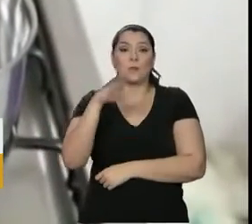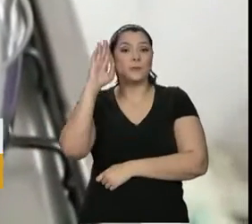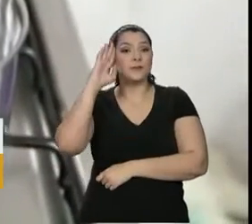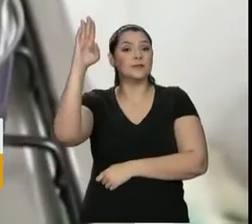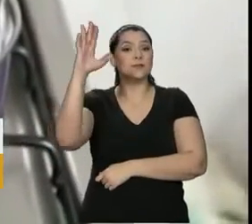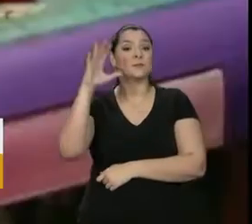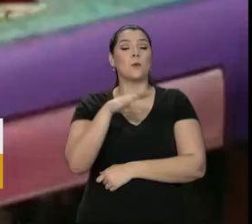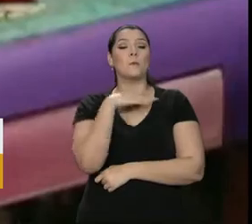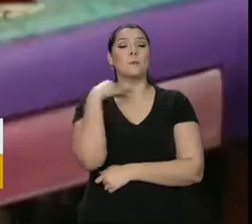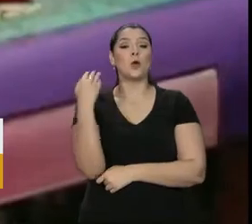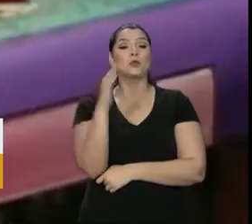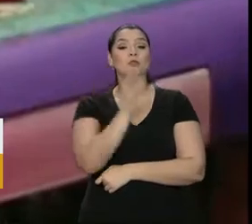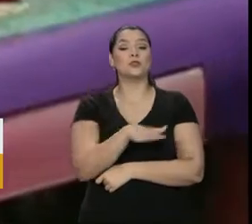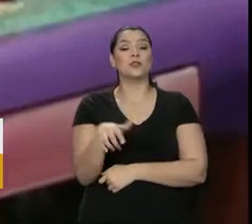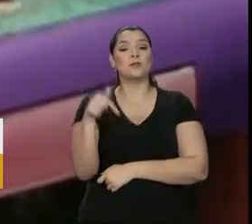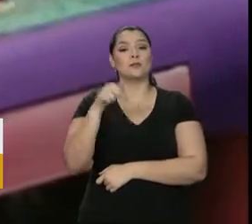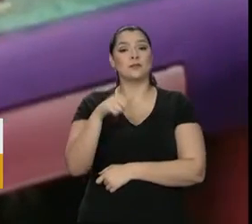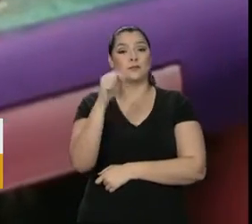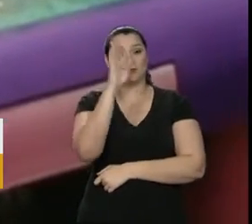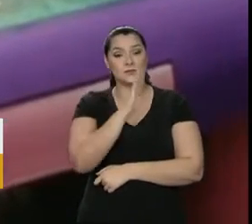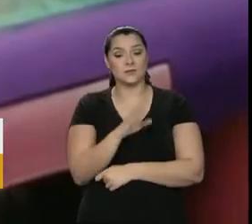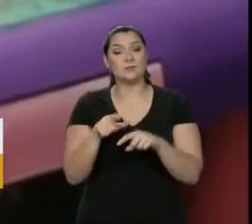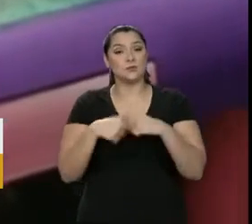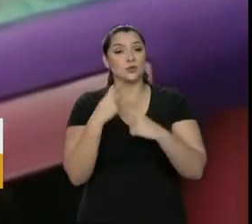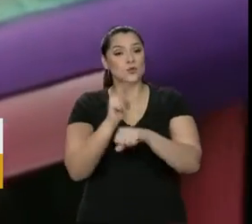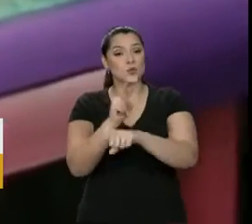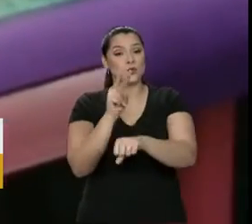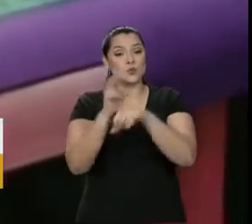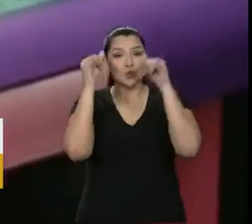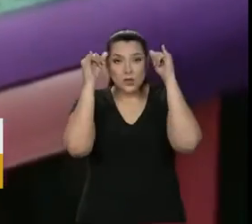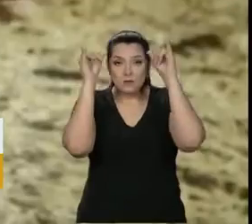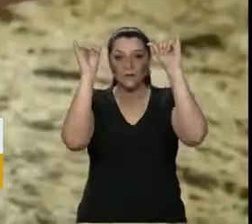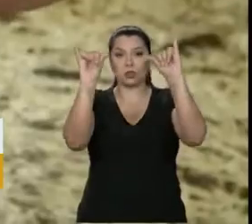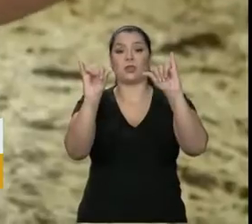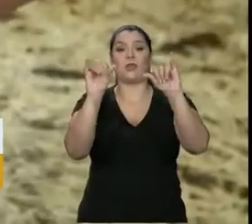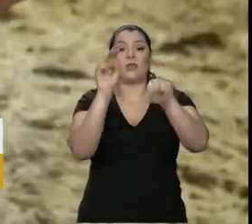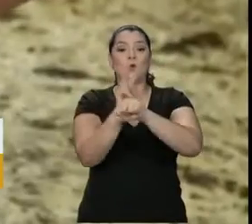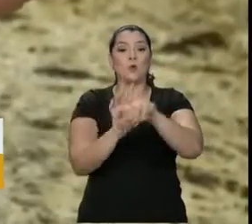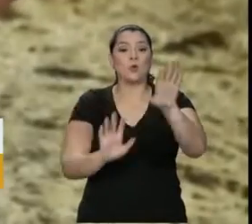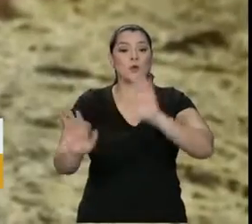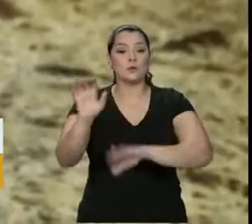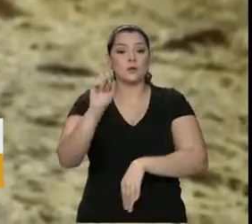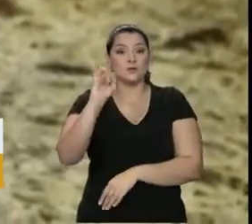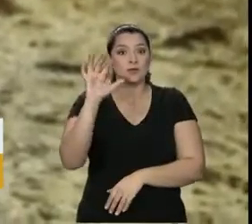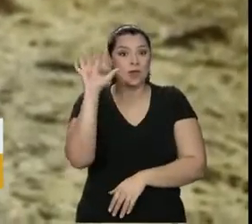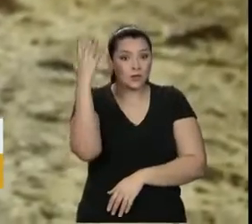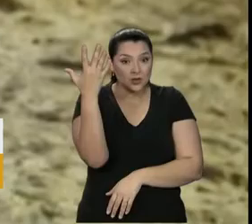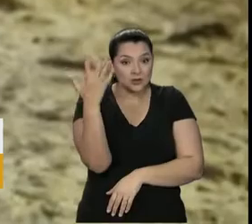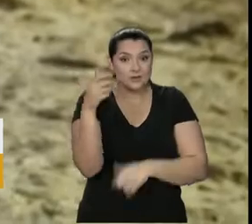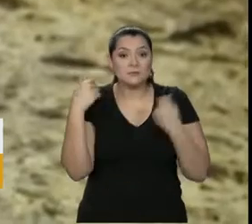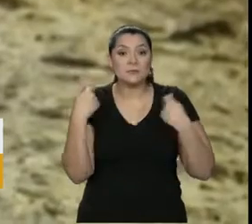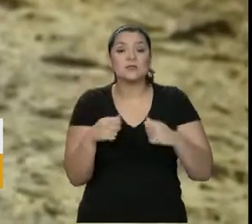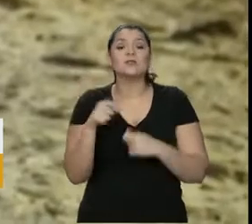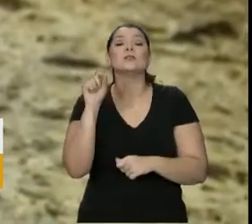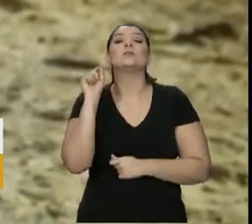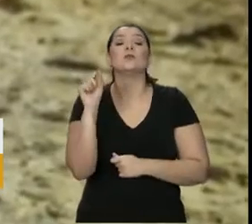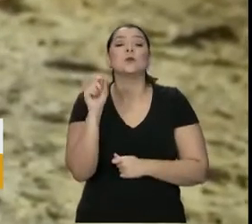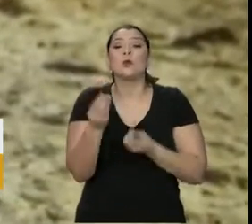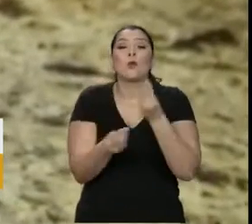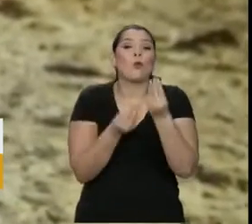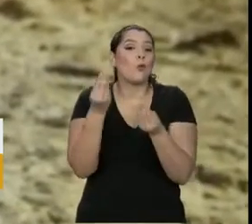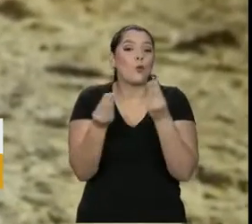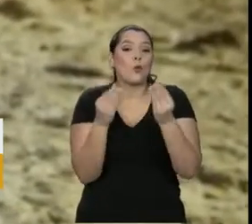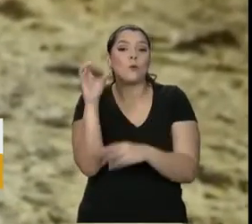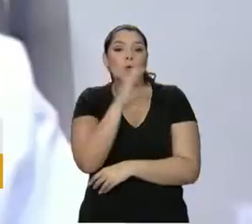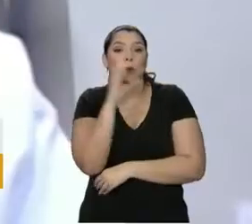causas de mortes de crianças por isso a prevenção é fundamental se ocorrer um acidente é preciso saber